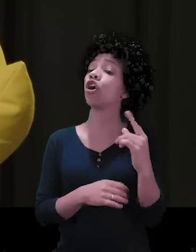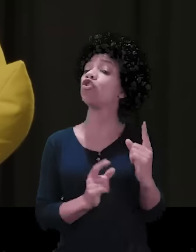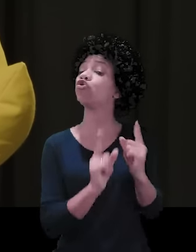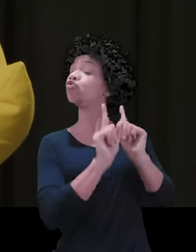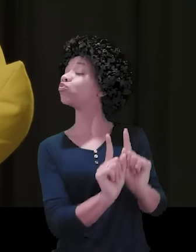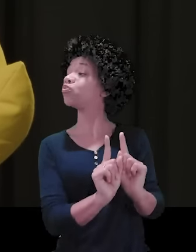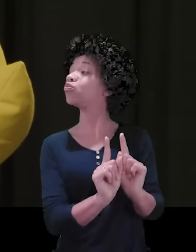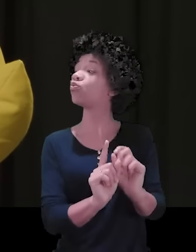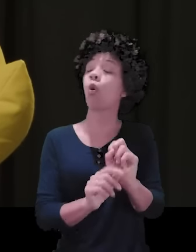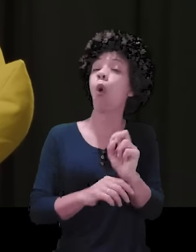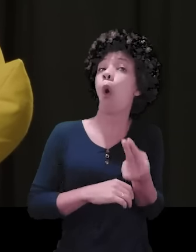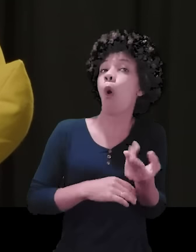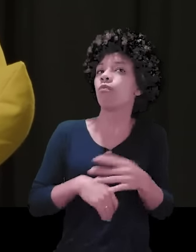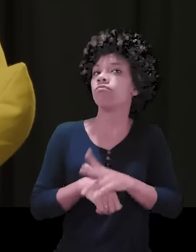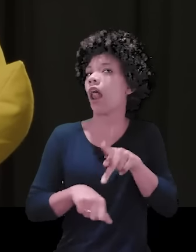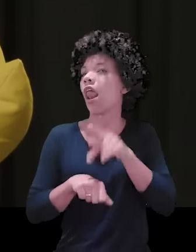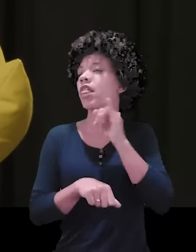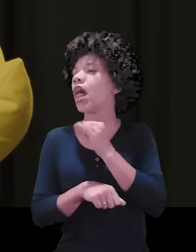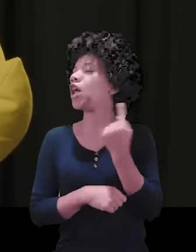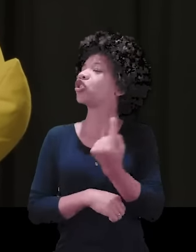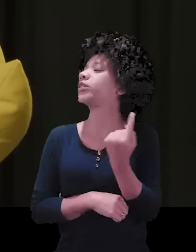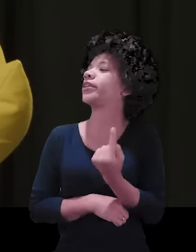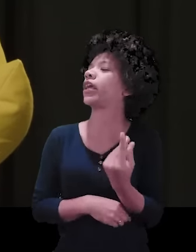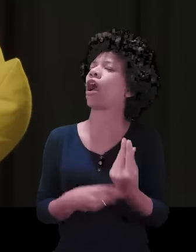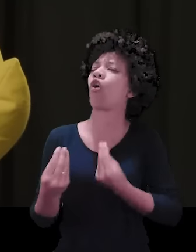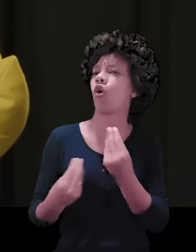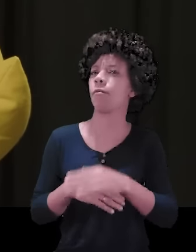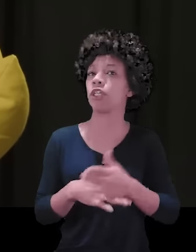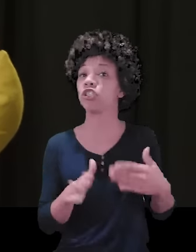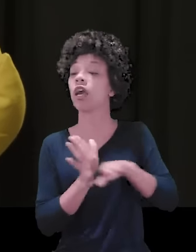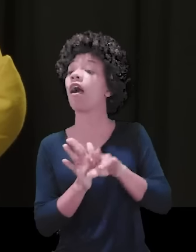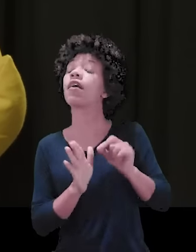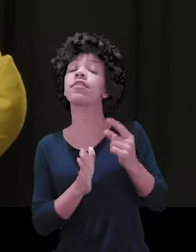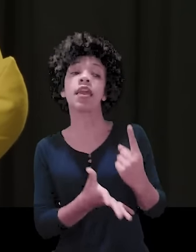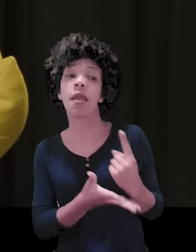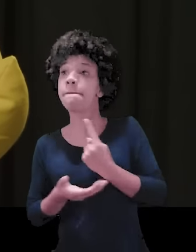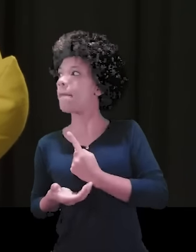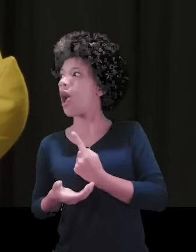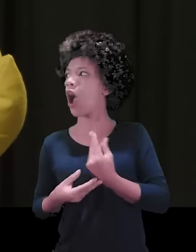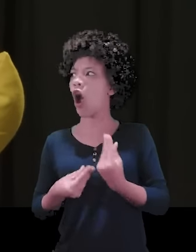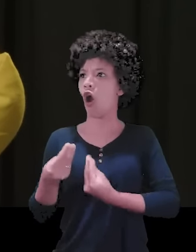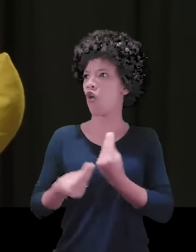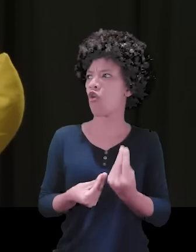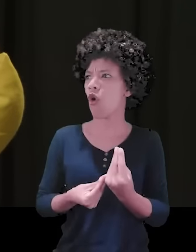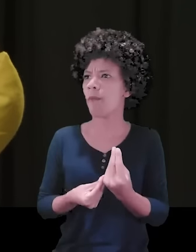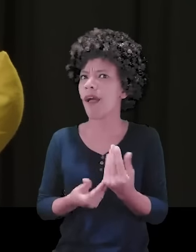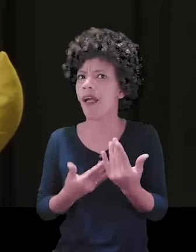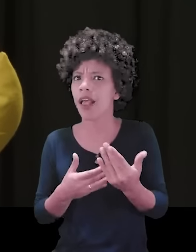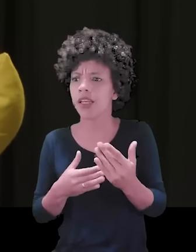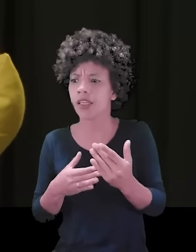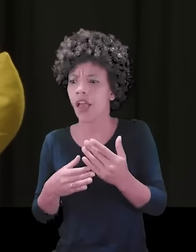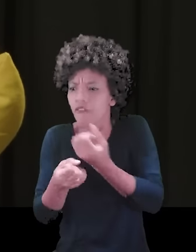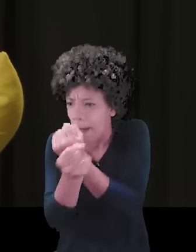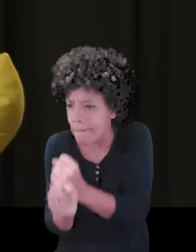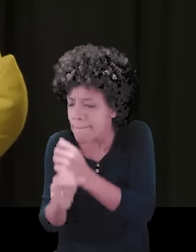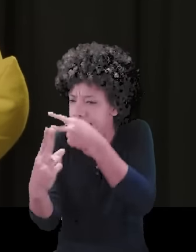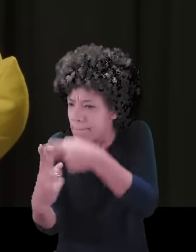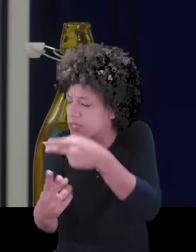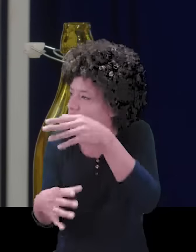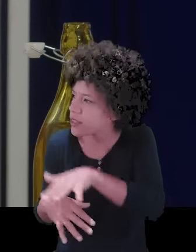alguém Ela vai para Itália sozinha chegar lá quem que pega ela como que ela não sai desse nesse